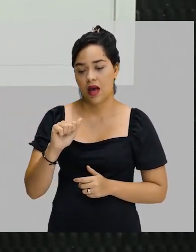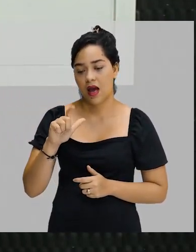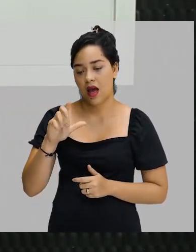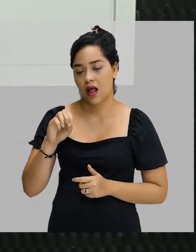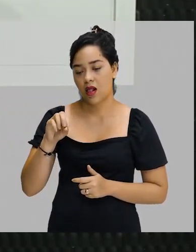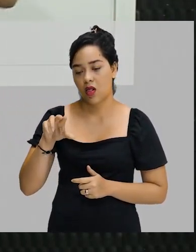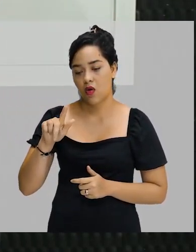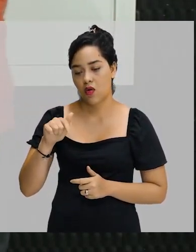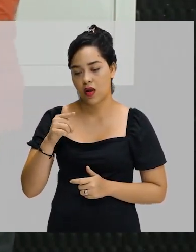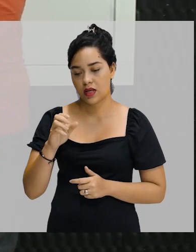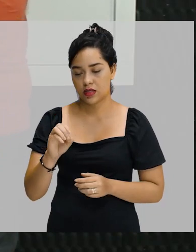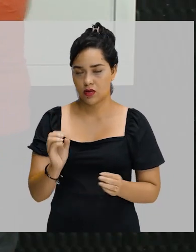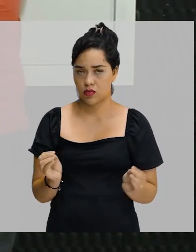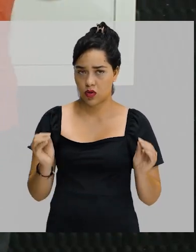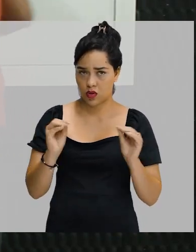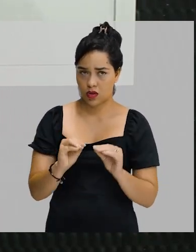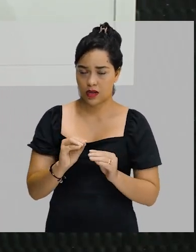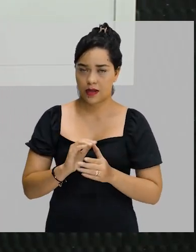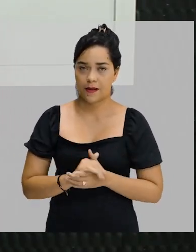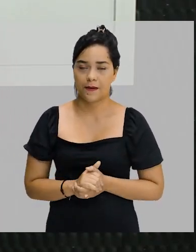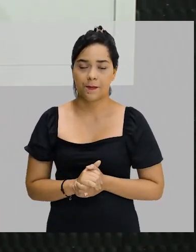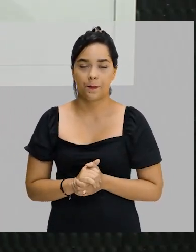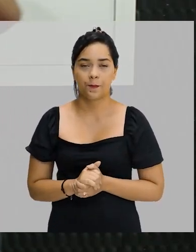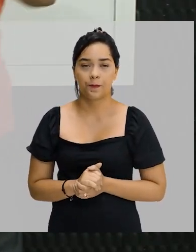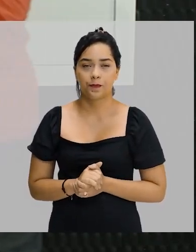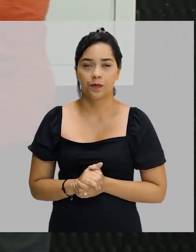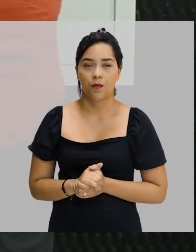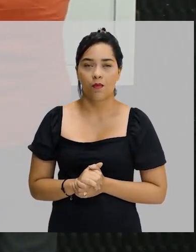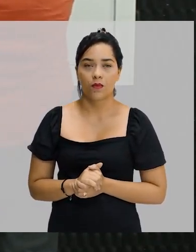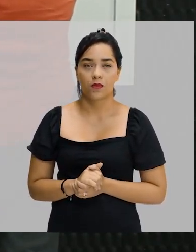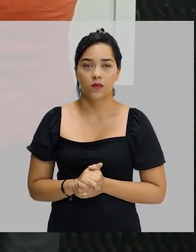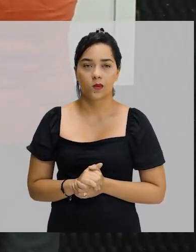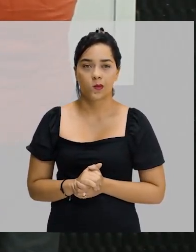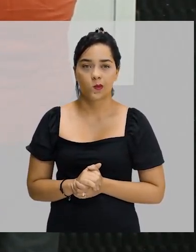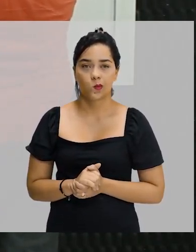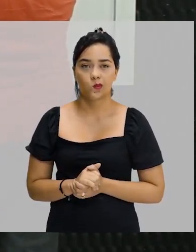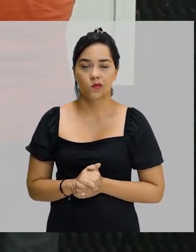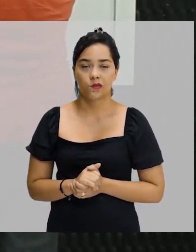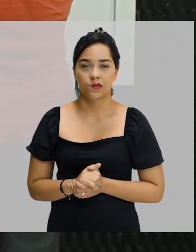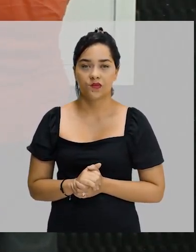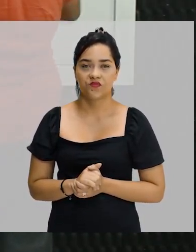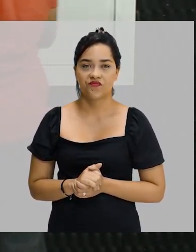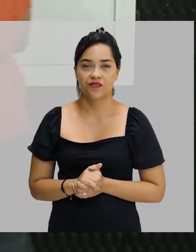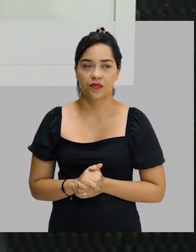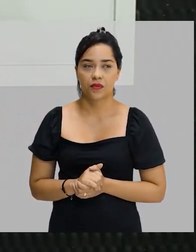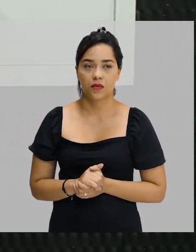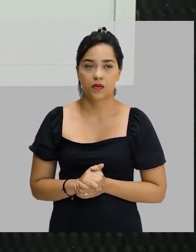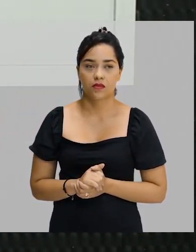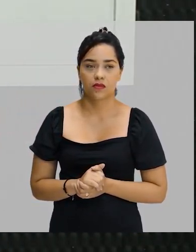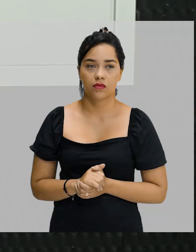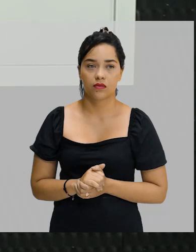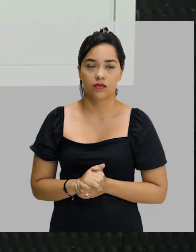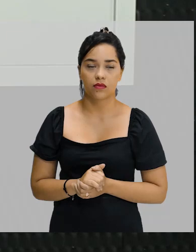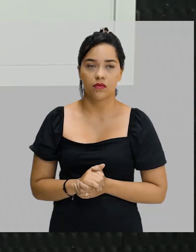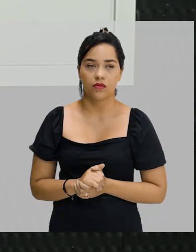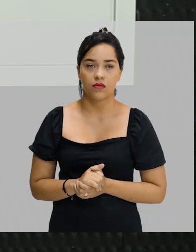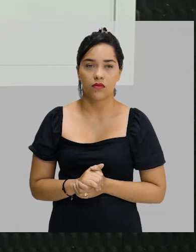amplitude. Eu vou até colocar aqui em letra maiúscula, para poder não confundir, ó. Isso é a amplitude.